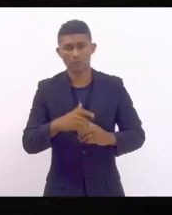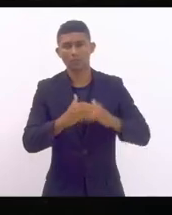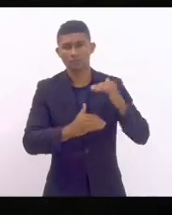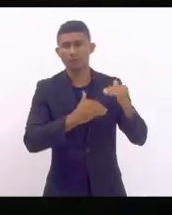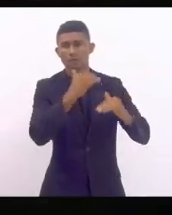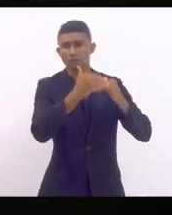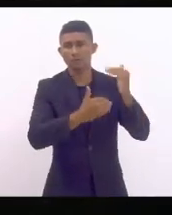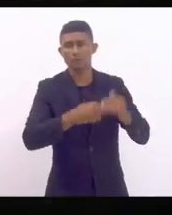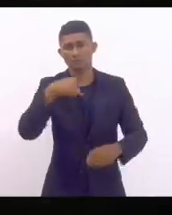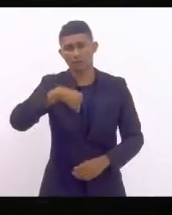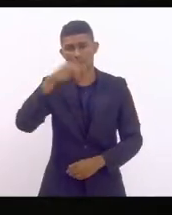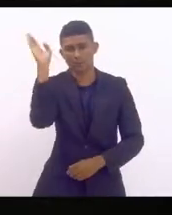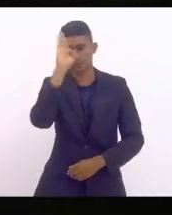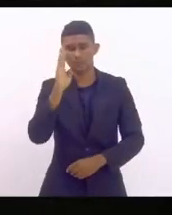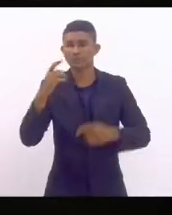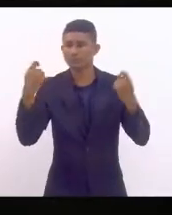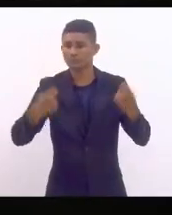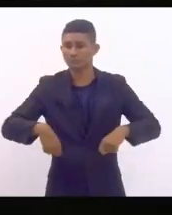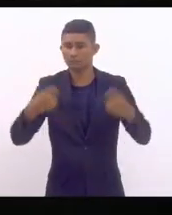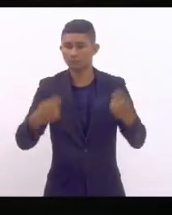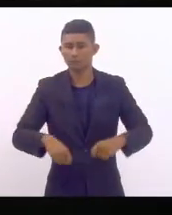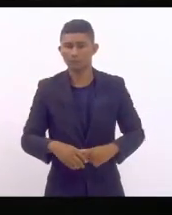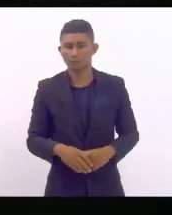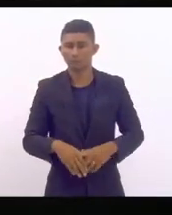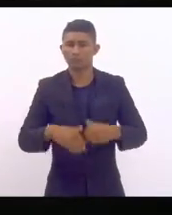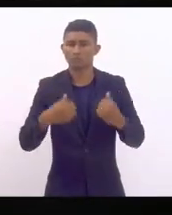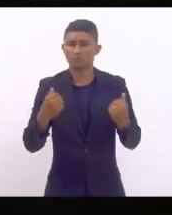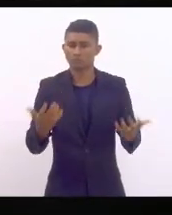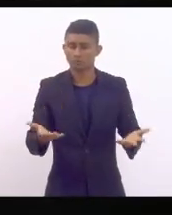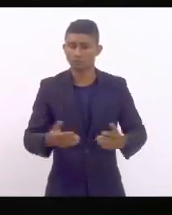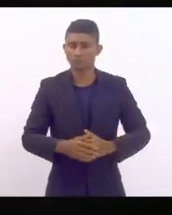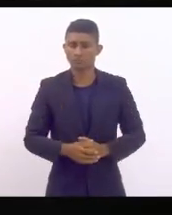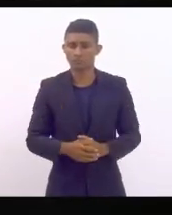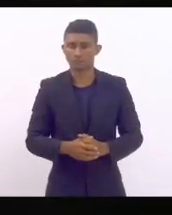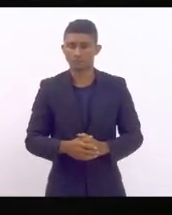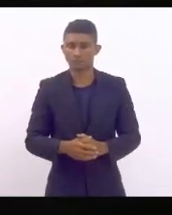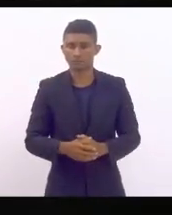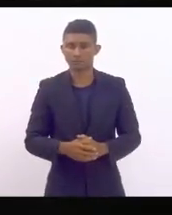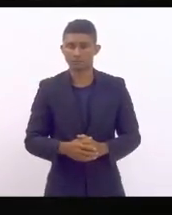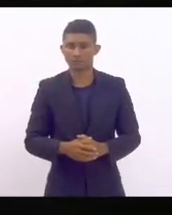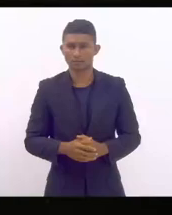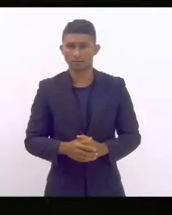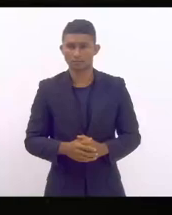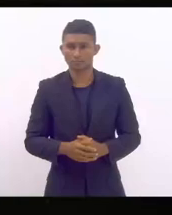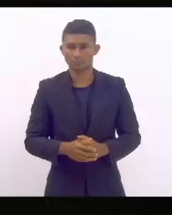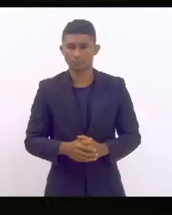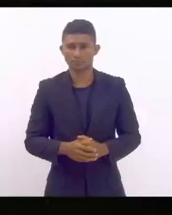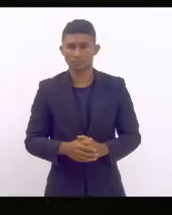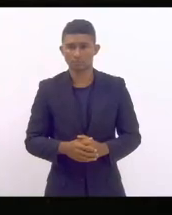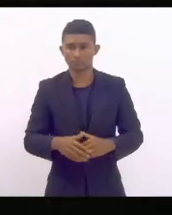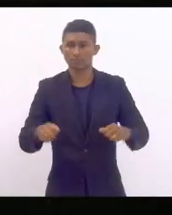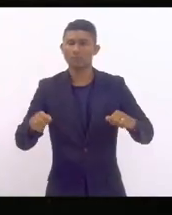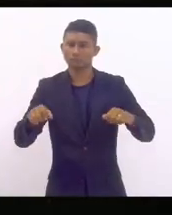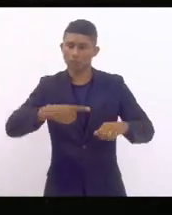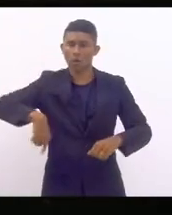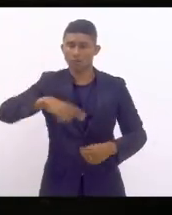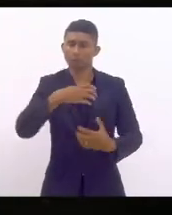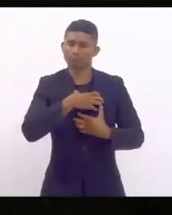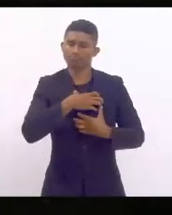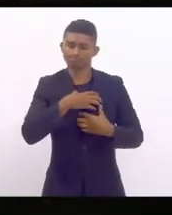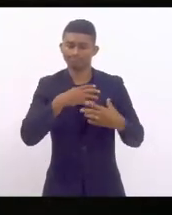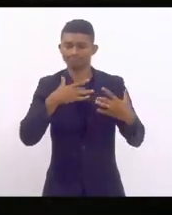que esse nosso país tanto precisa de maneira que todo toda nossa solidariedade